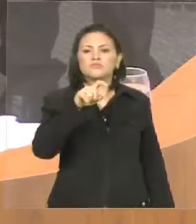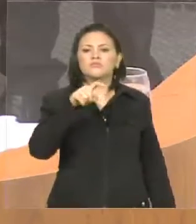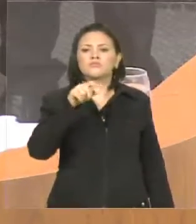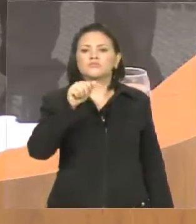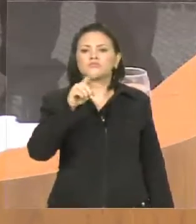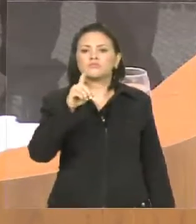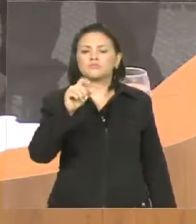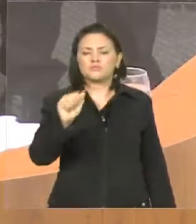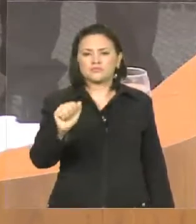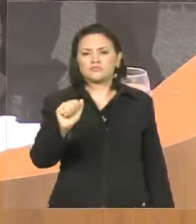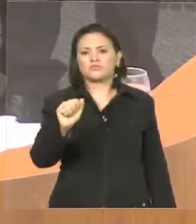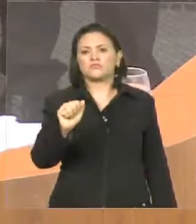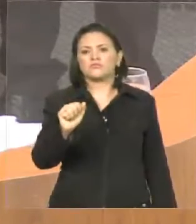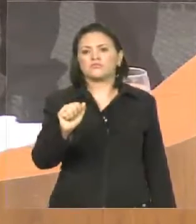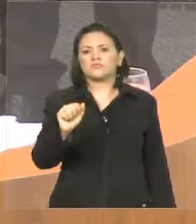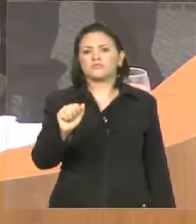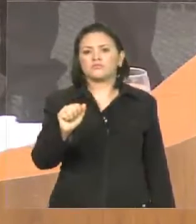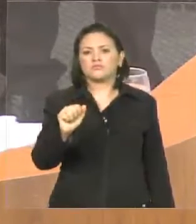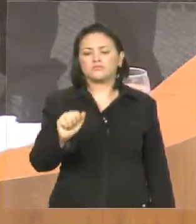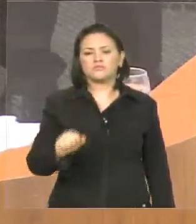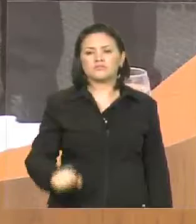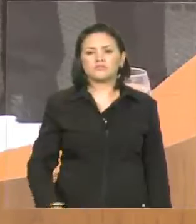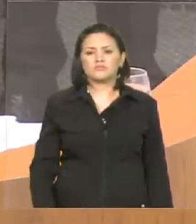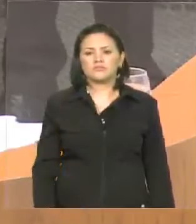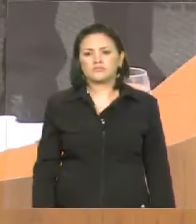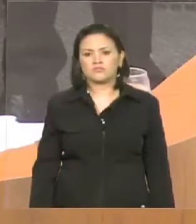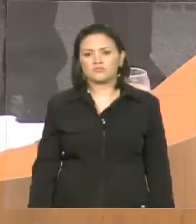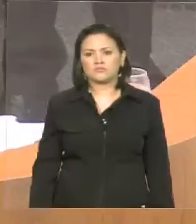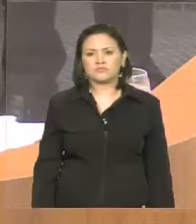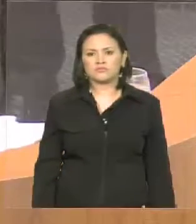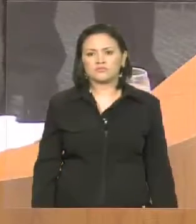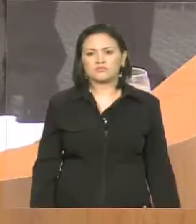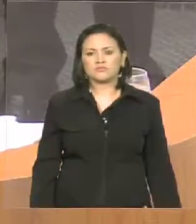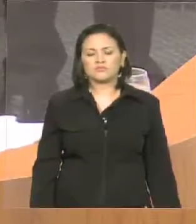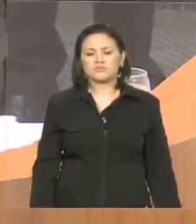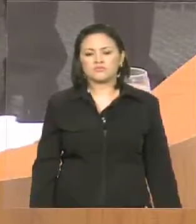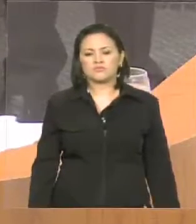aos pantanais do Centro-Oeste, e toda essa